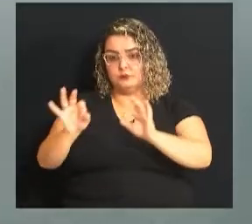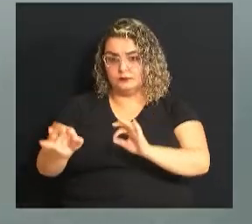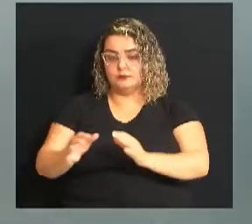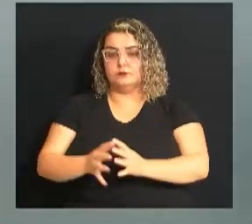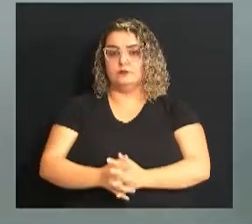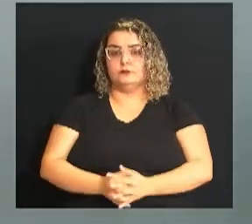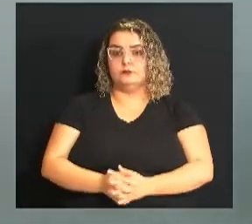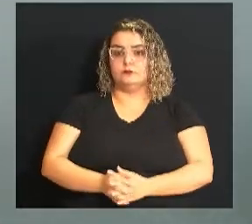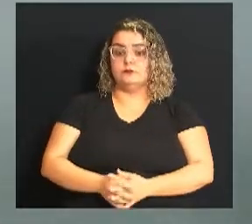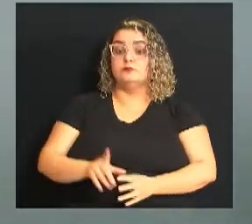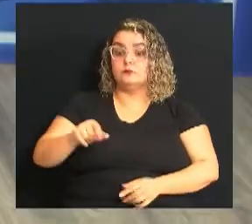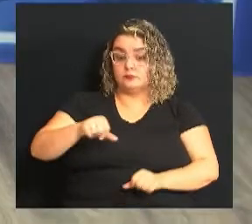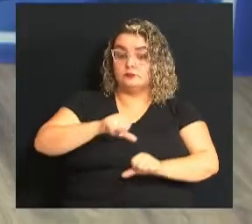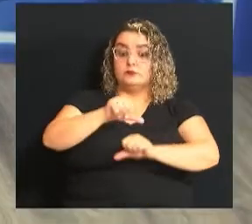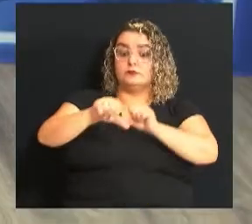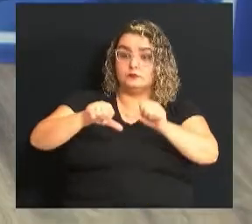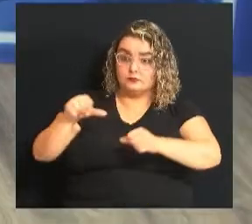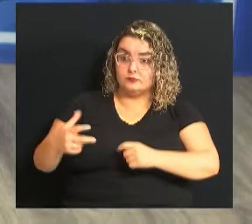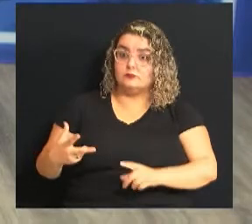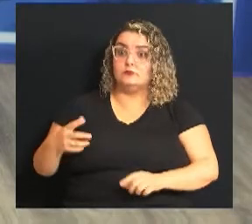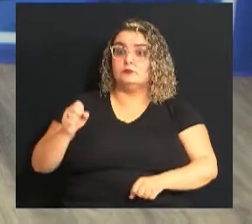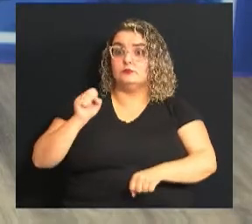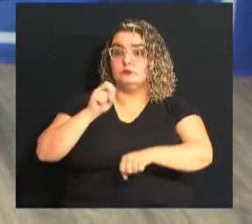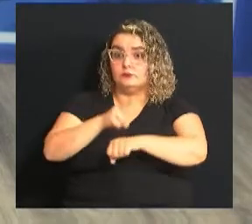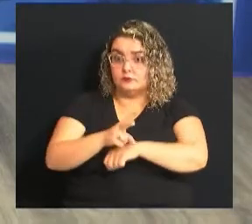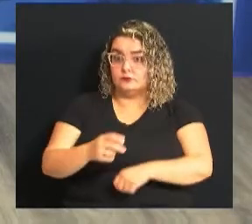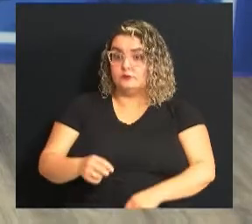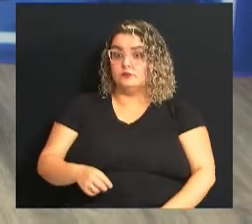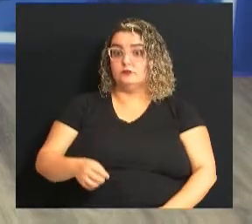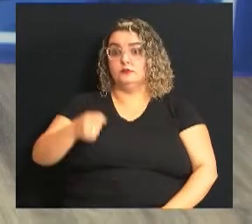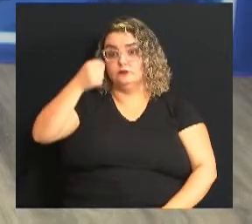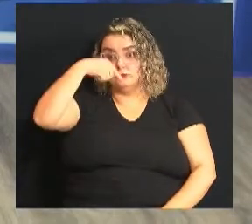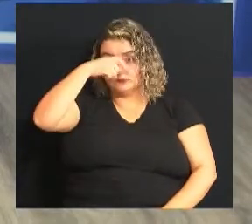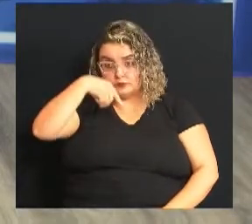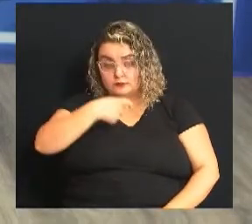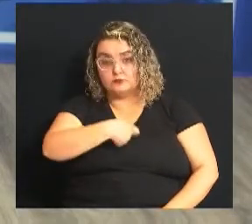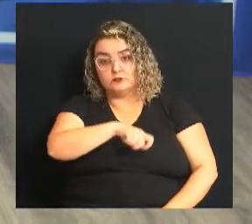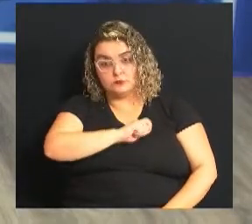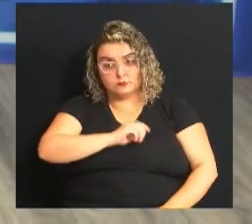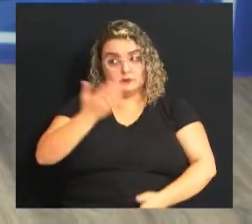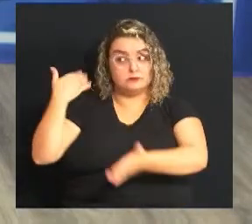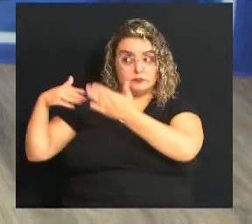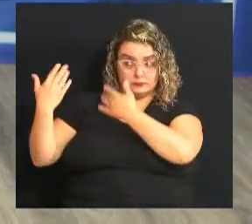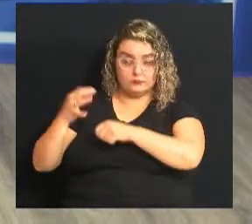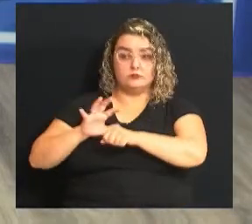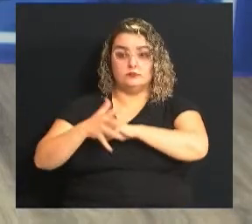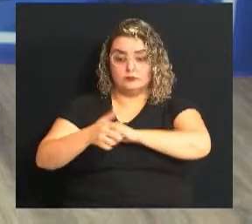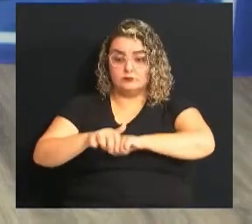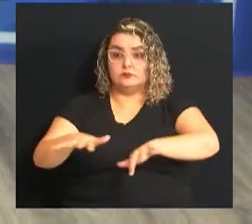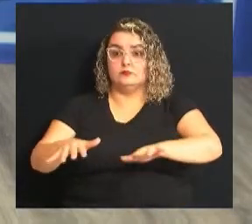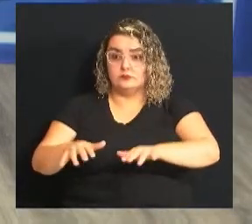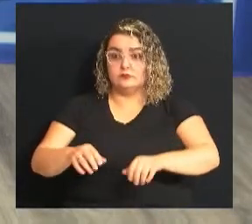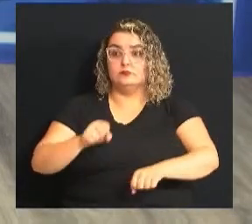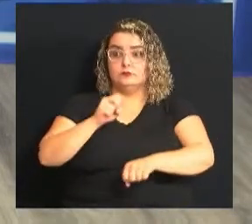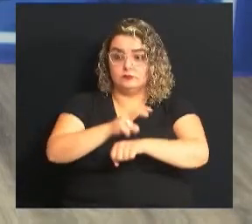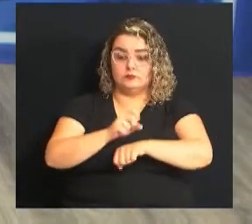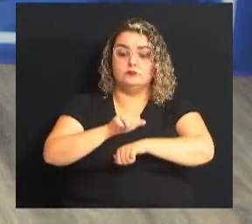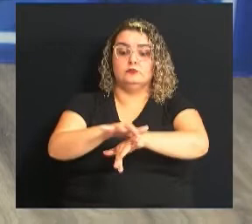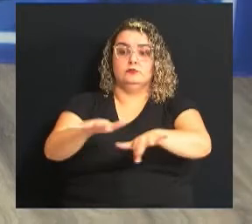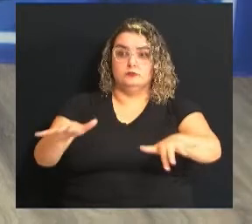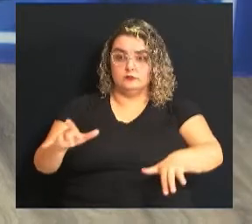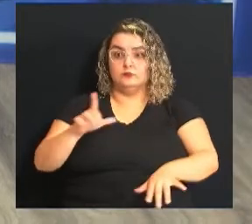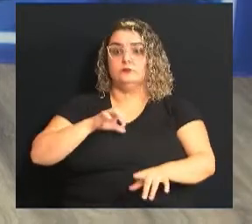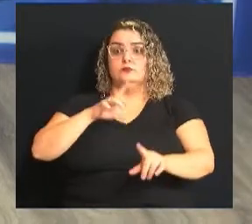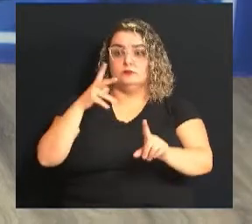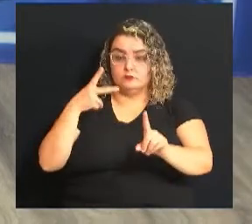a mutação do vírus, né? Acho que desde a gripe espanhola da outra pandemia, o vírus que continua circulando, houve a